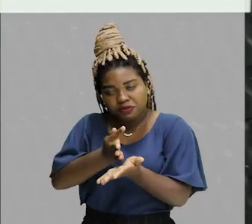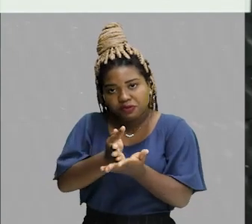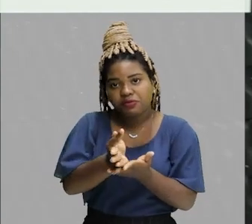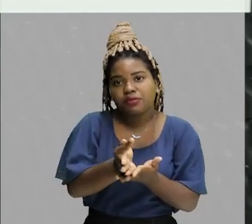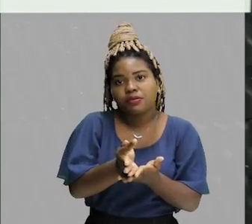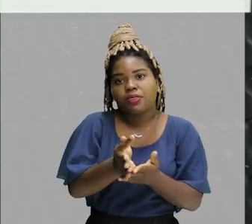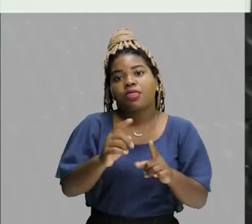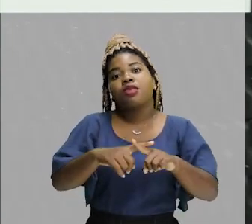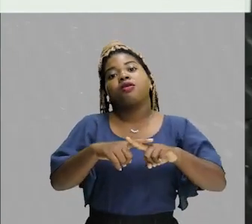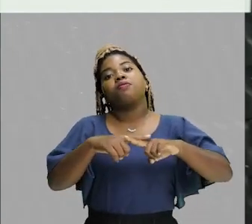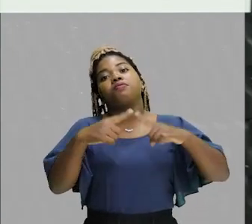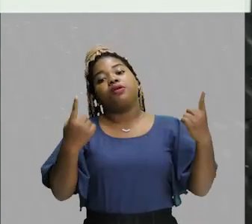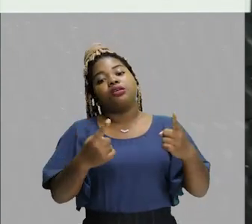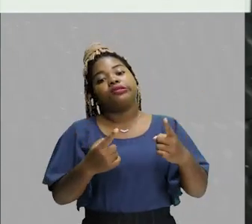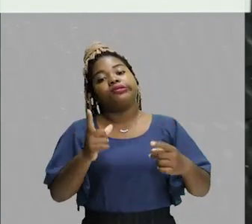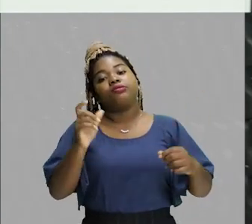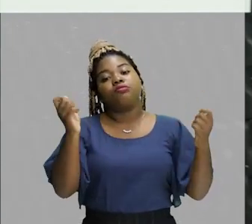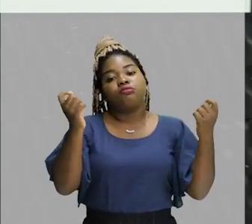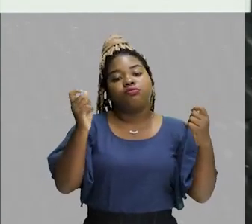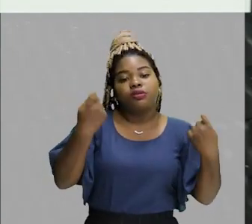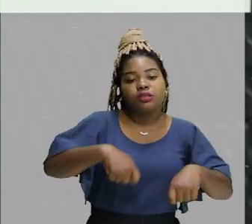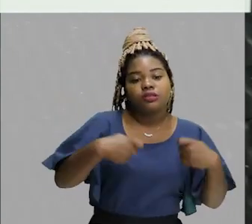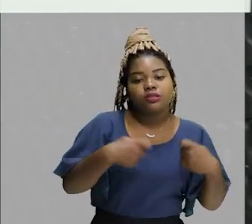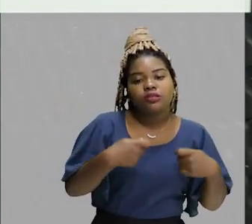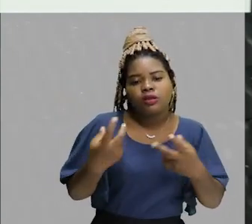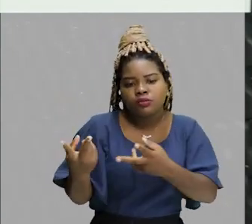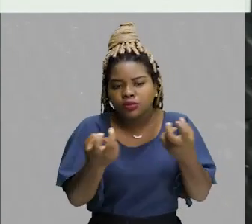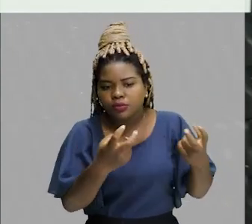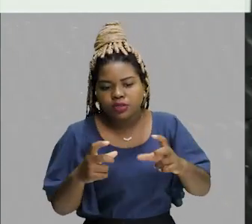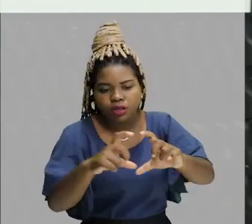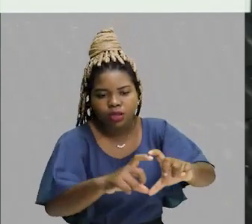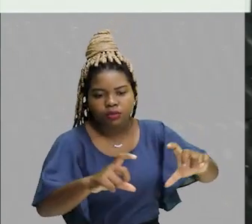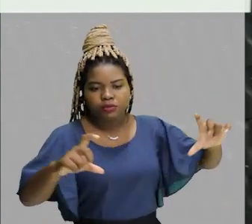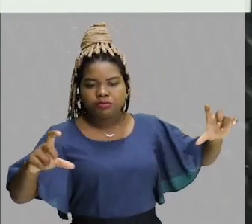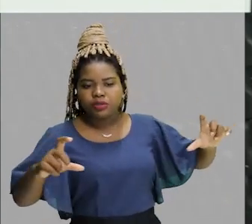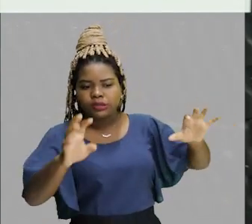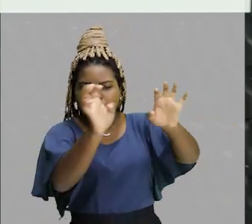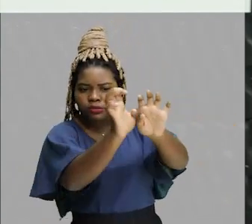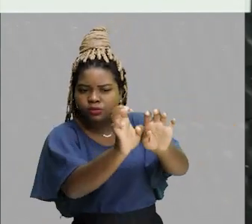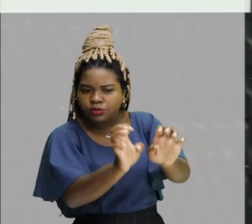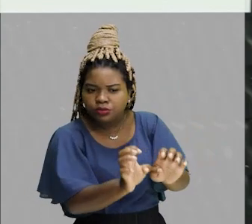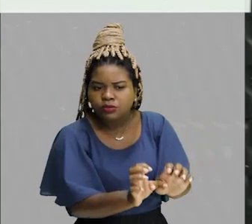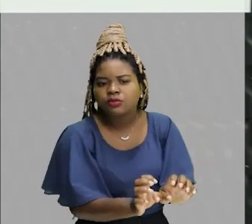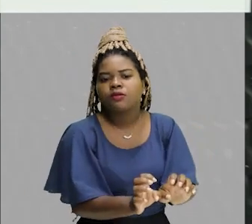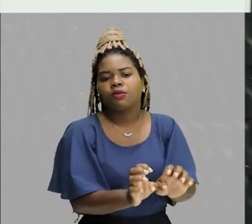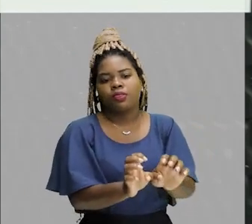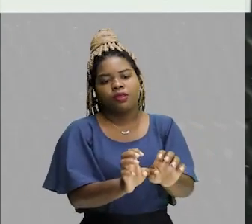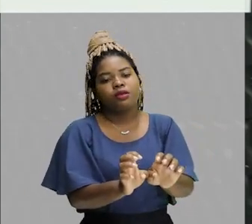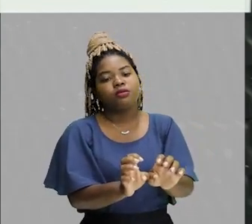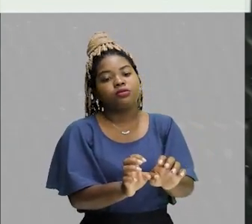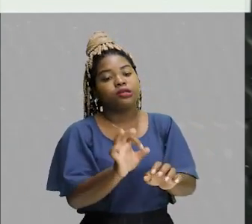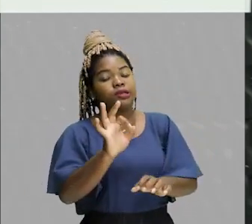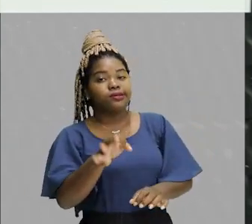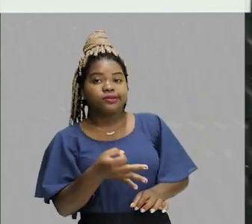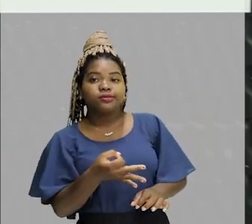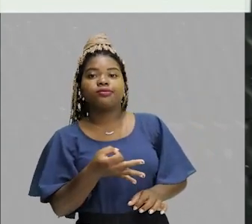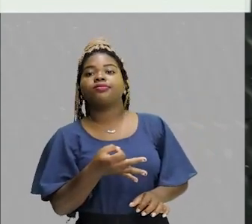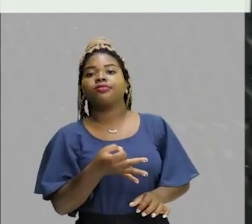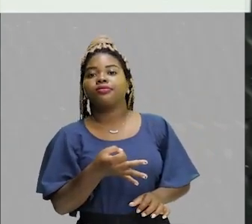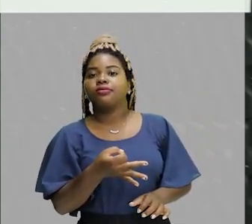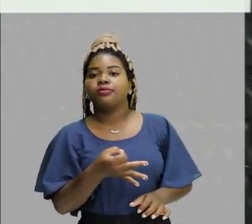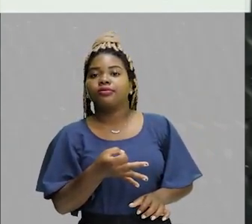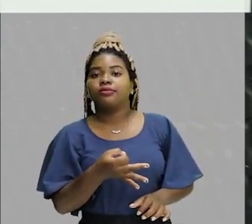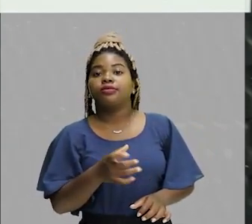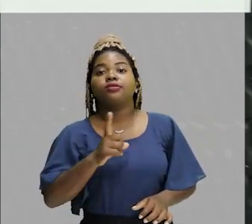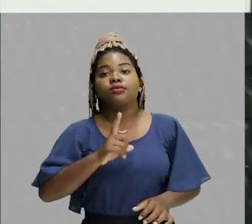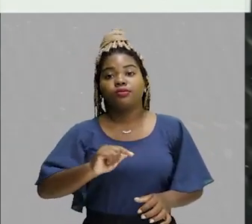esta conclusão realmente está advindo das premissas, se a arquitetura do silogismo ela está correta, e aí nós vamos ter outras